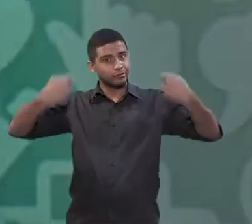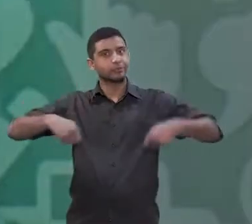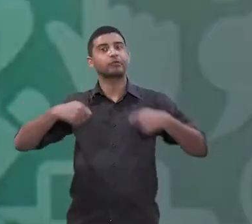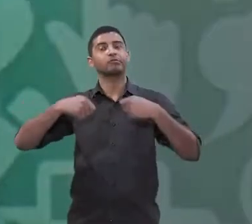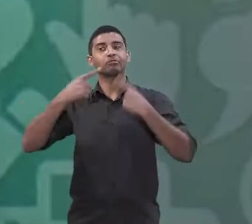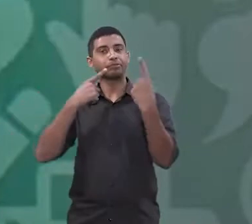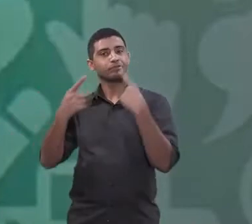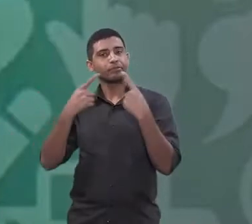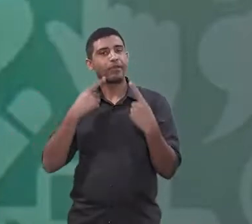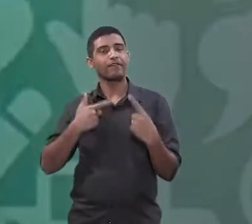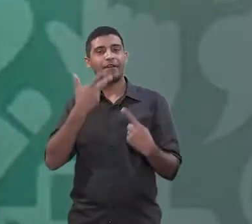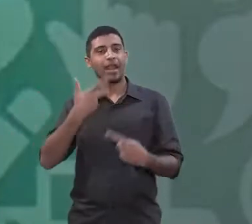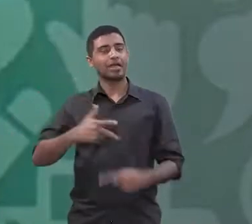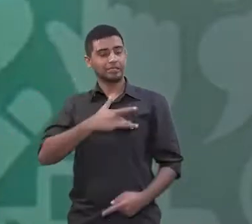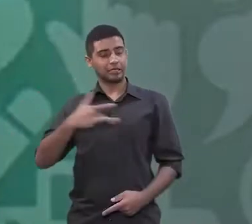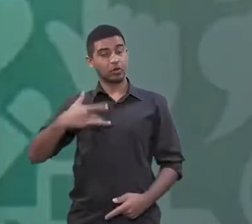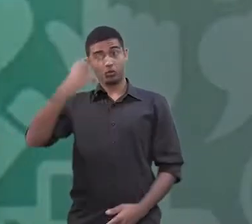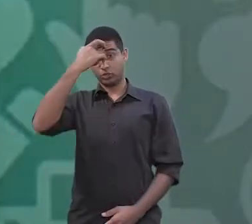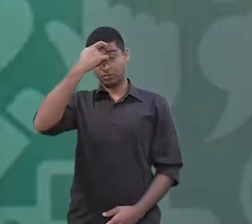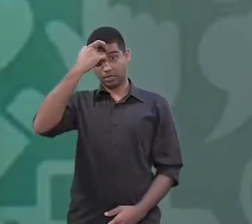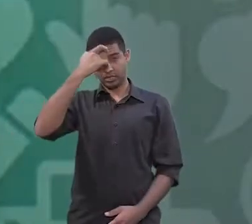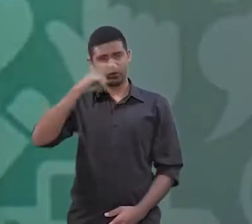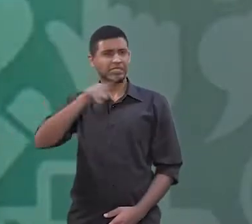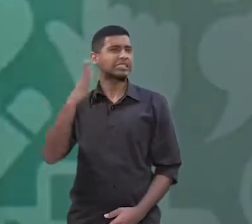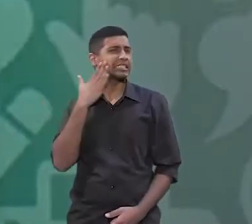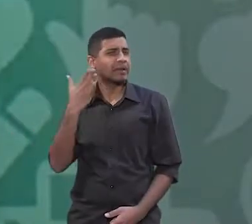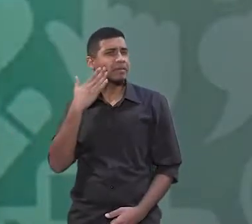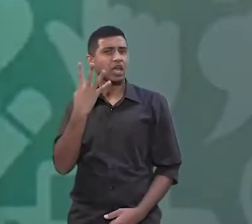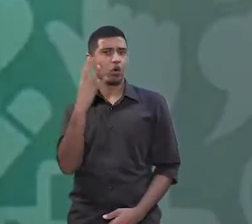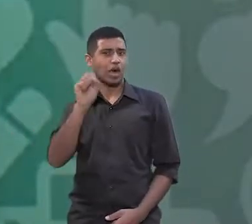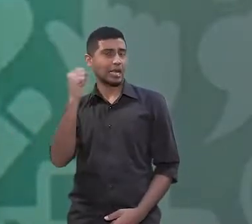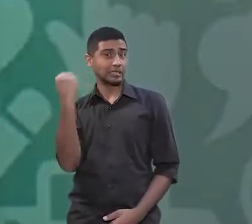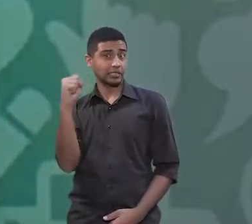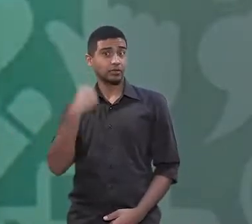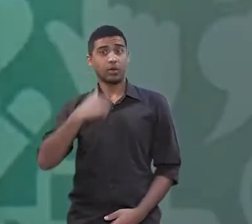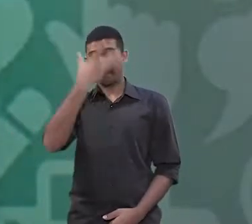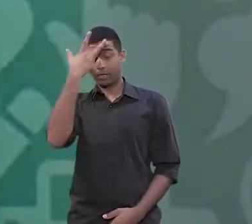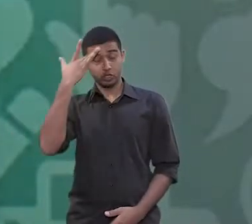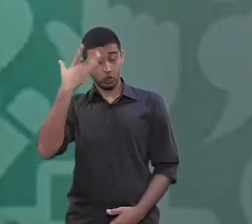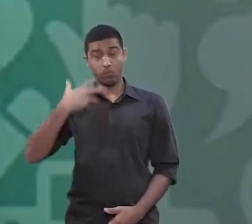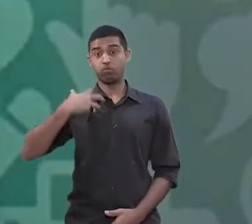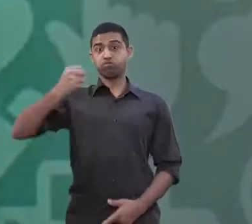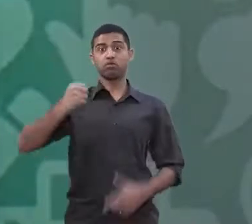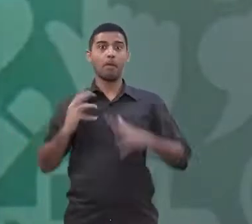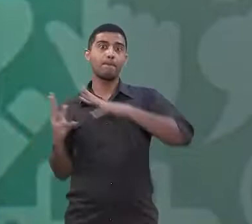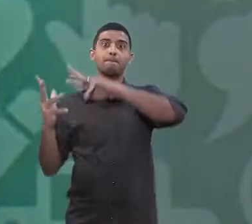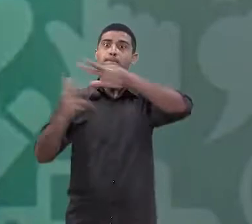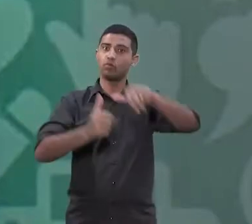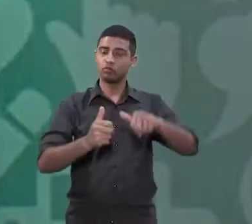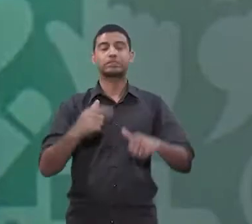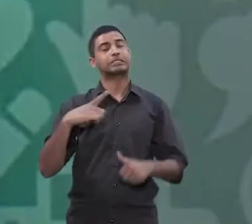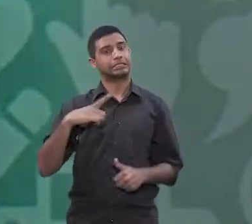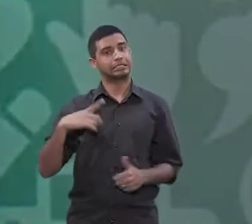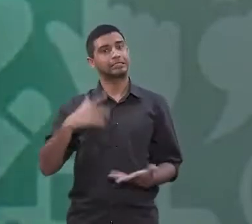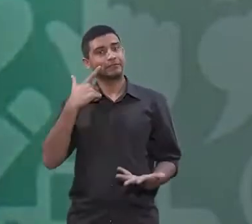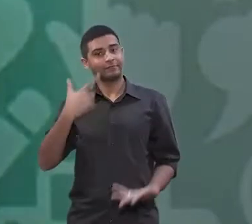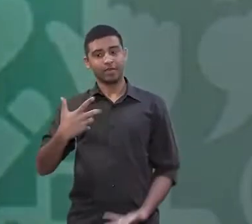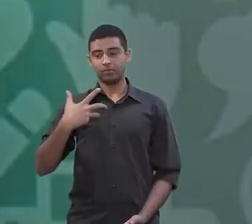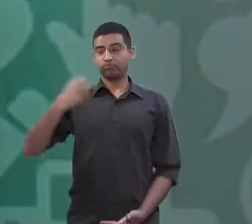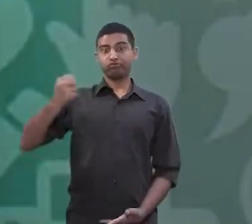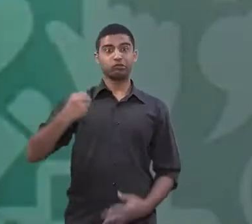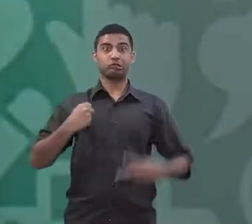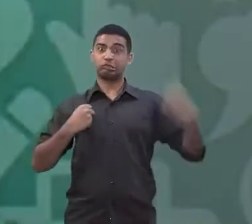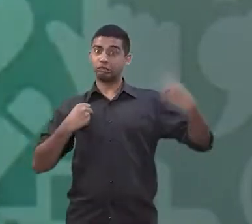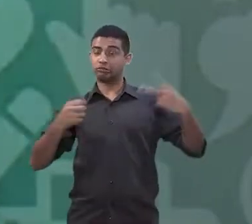Precisamos falar sobre saúde mental. Você sabia que a cada 40 segundos alguém se suicida no mundo? O suicídio